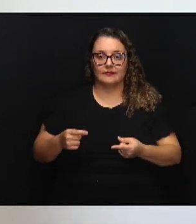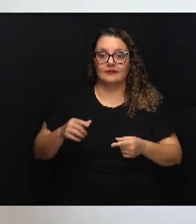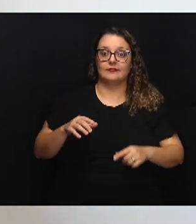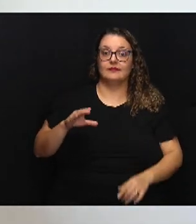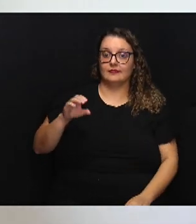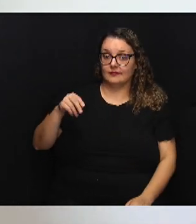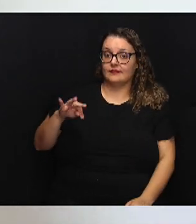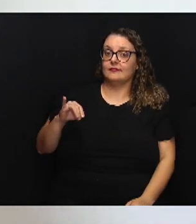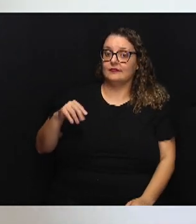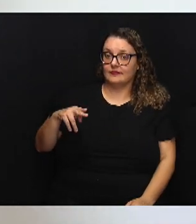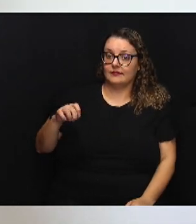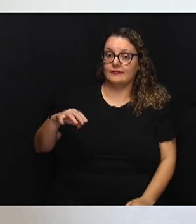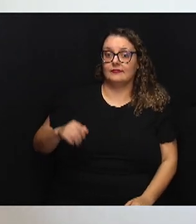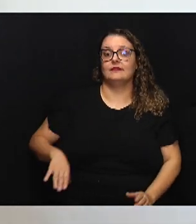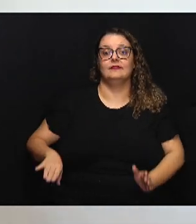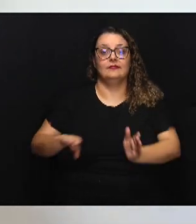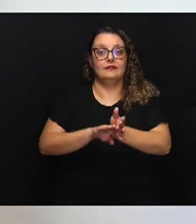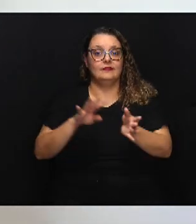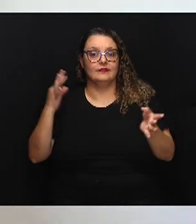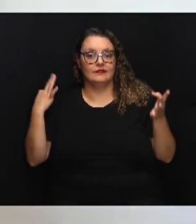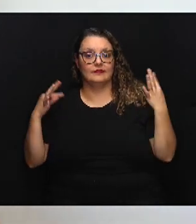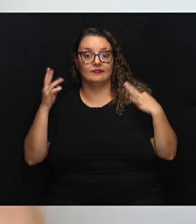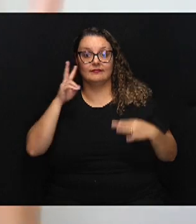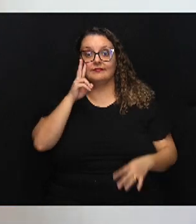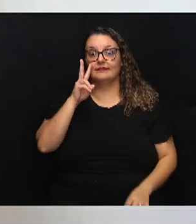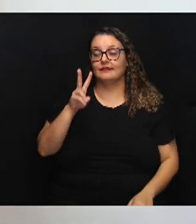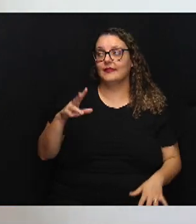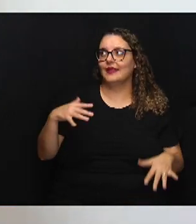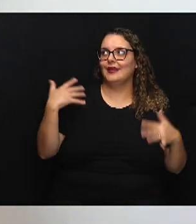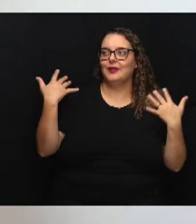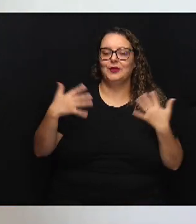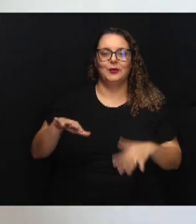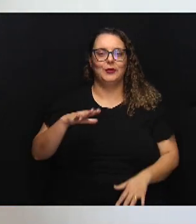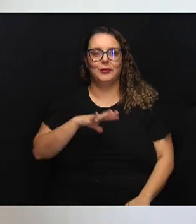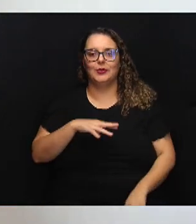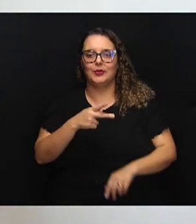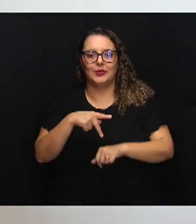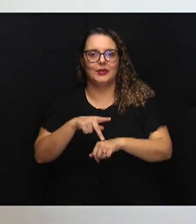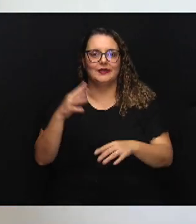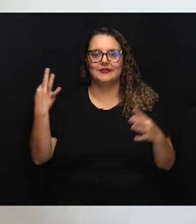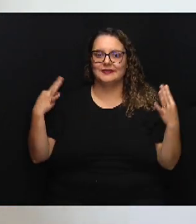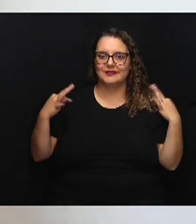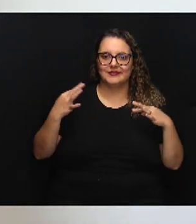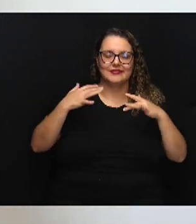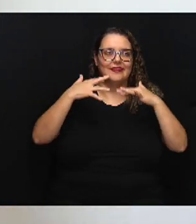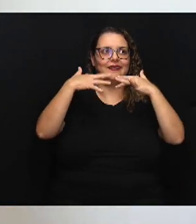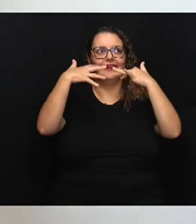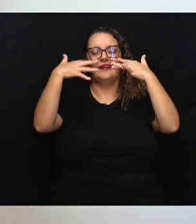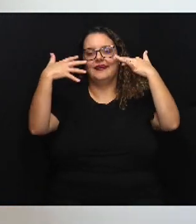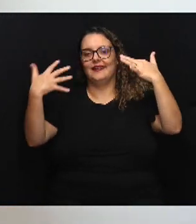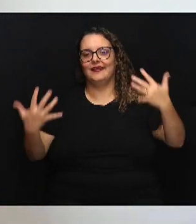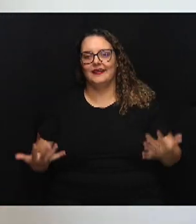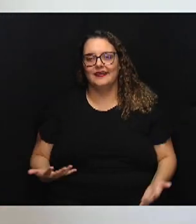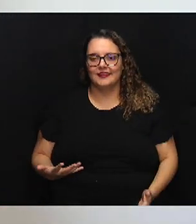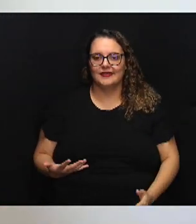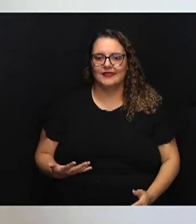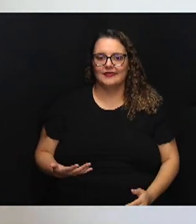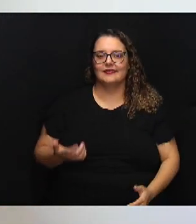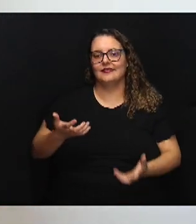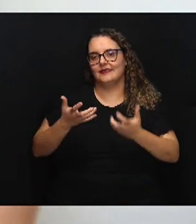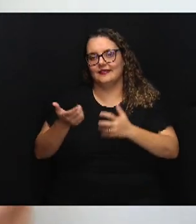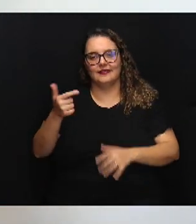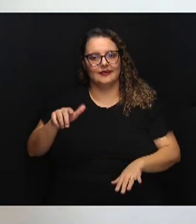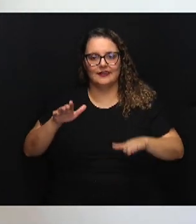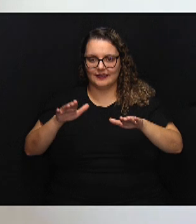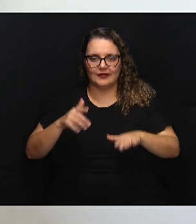foi porque veio como turista, viu, né, a cidade, o país como turista, se encantou e quis continuar